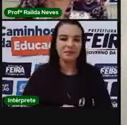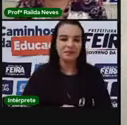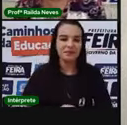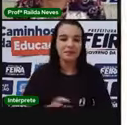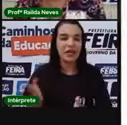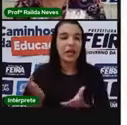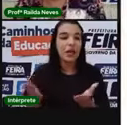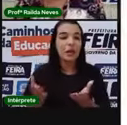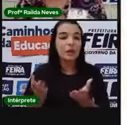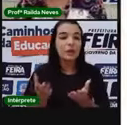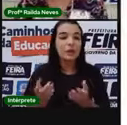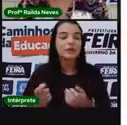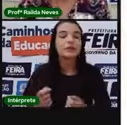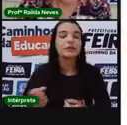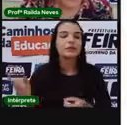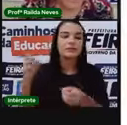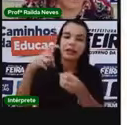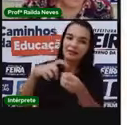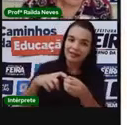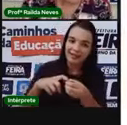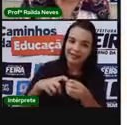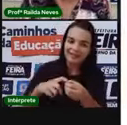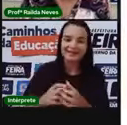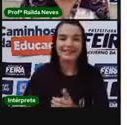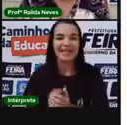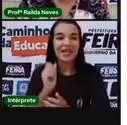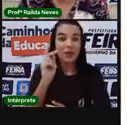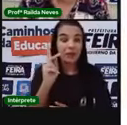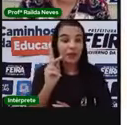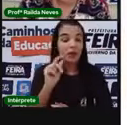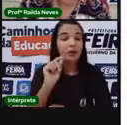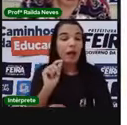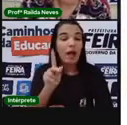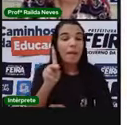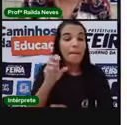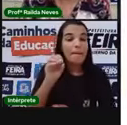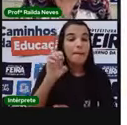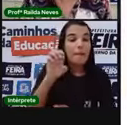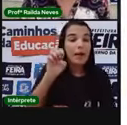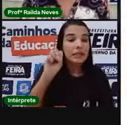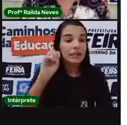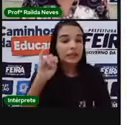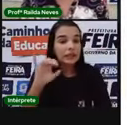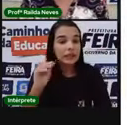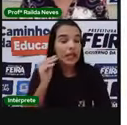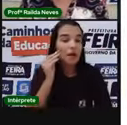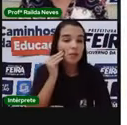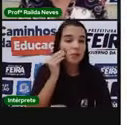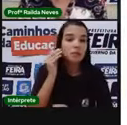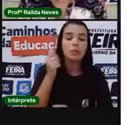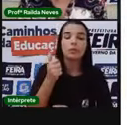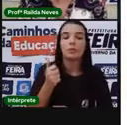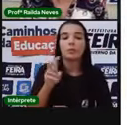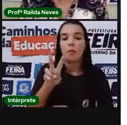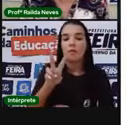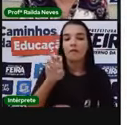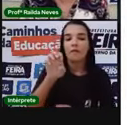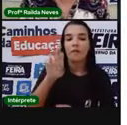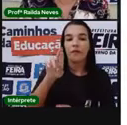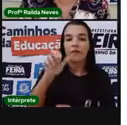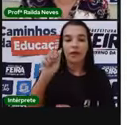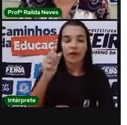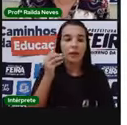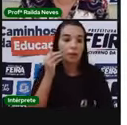meninos. Vamos voltar. Ok, essa poesia que Vera Lopes apresenta para a gente